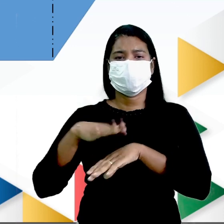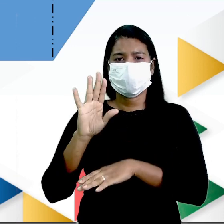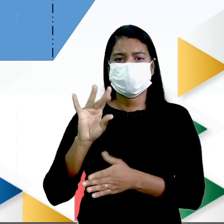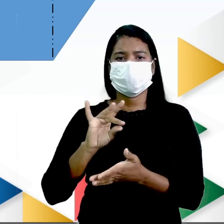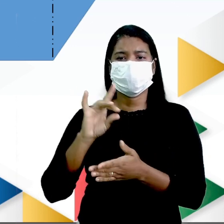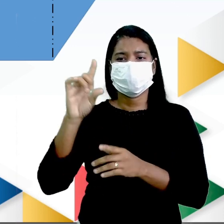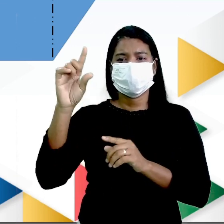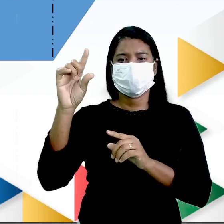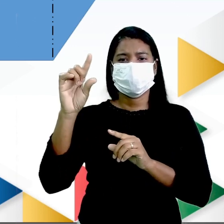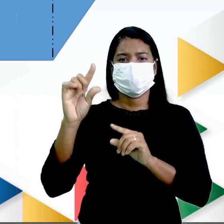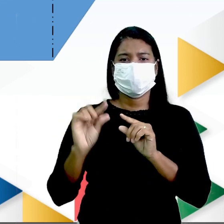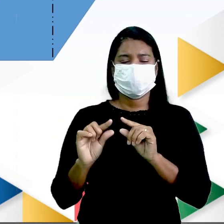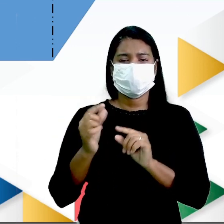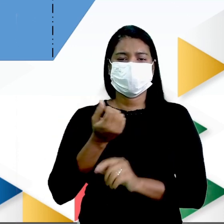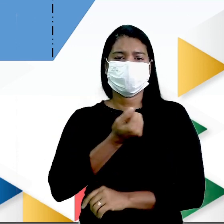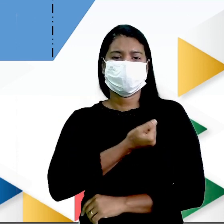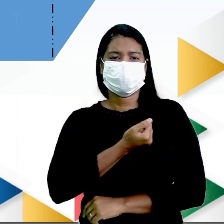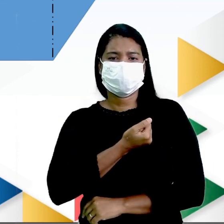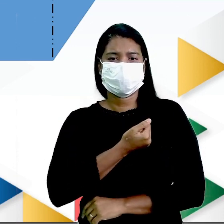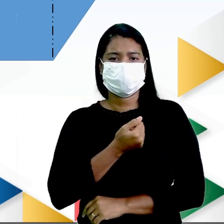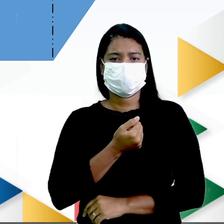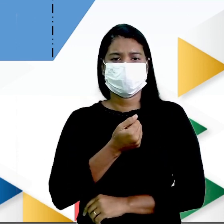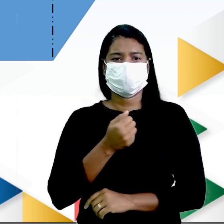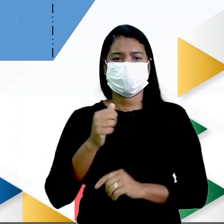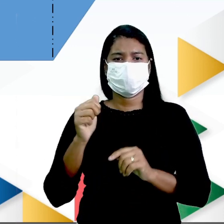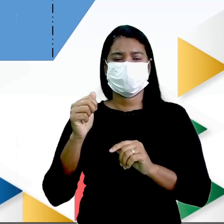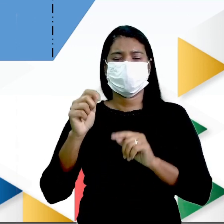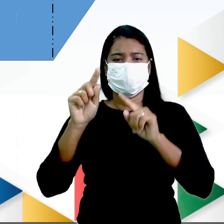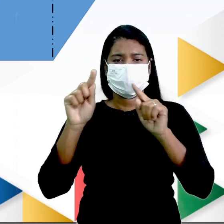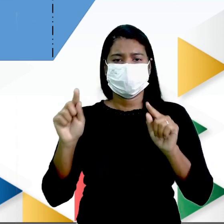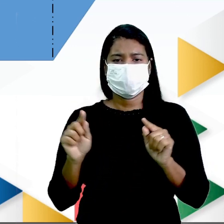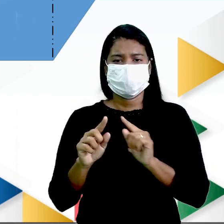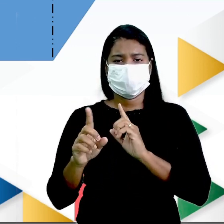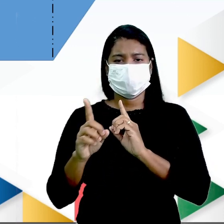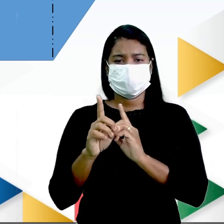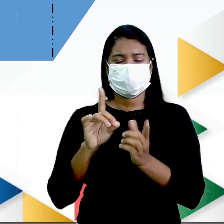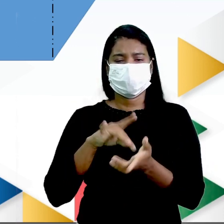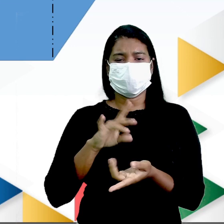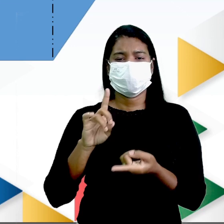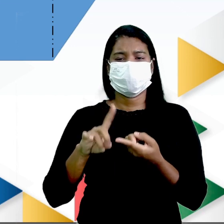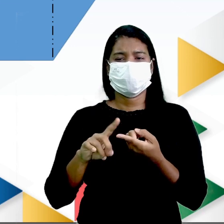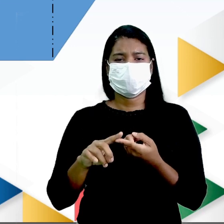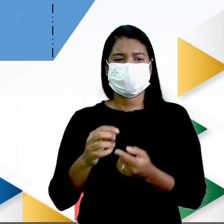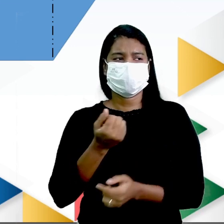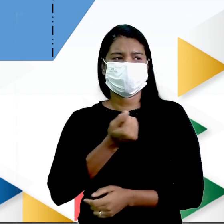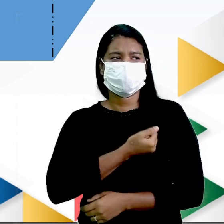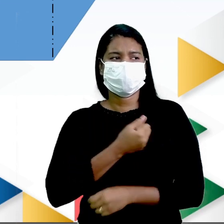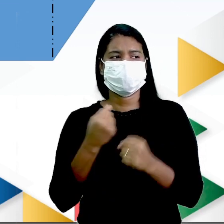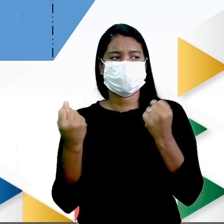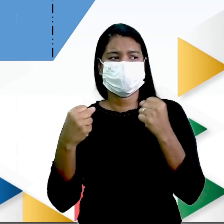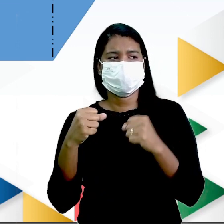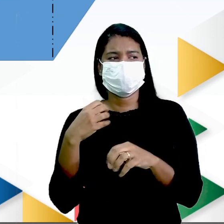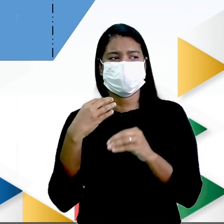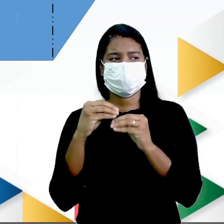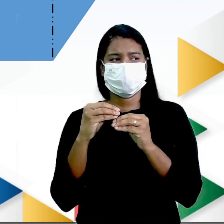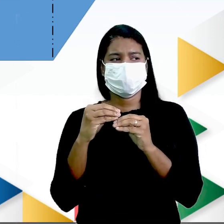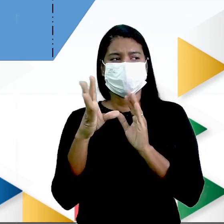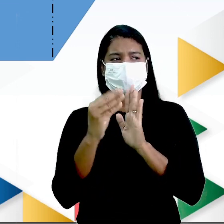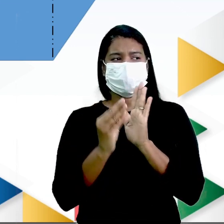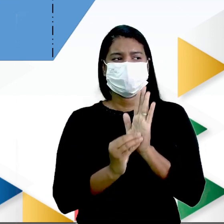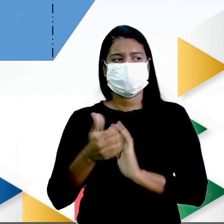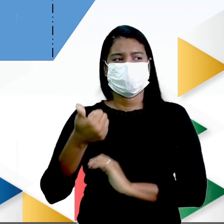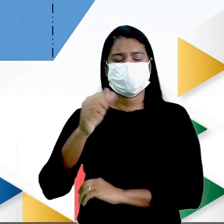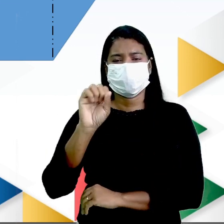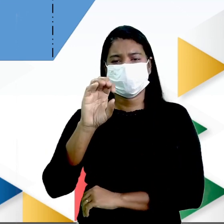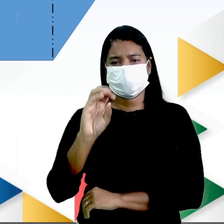diminuo o número de lados menos 2, eu vou encontrar exatamente o número que eu preciso multiplicar por 180. Ó. Se eu